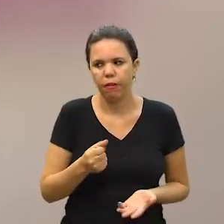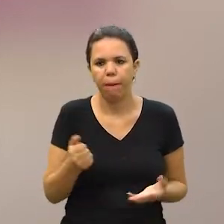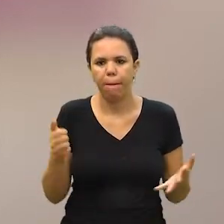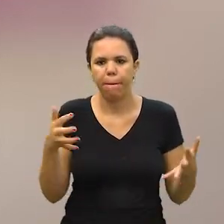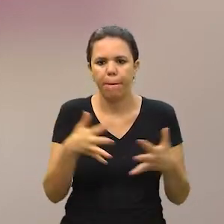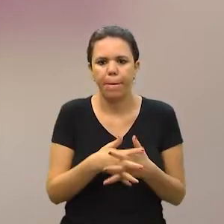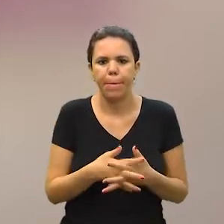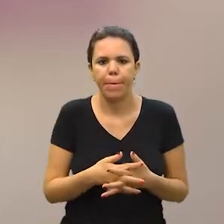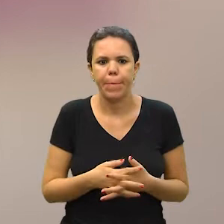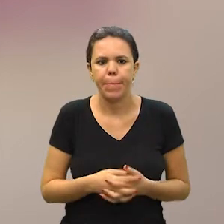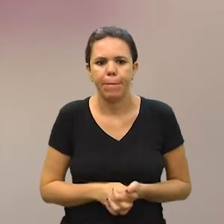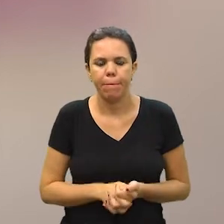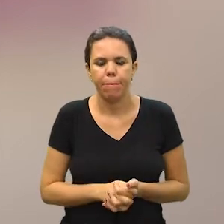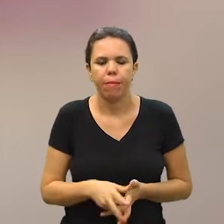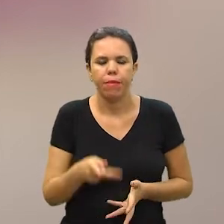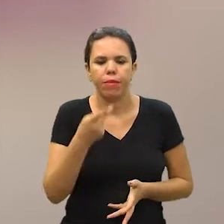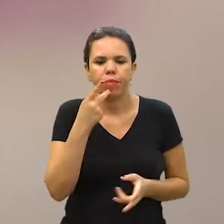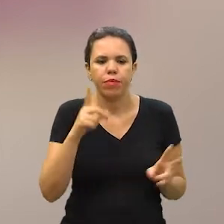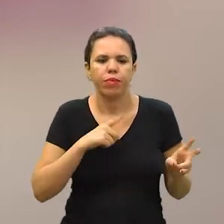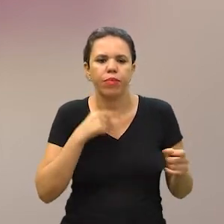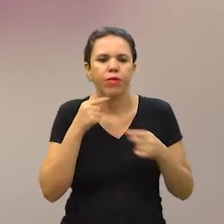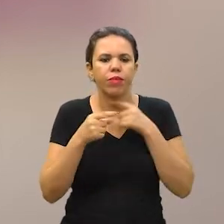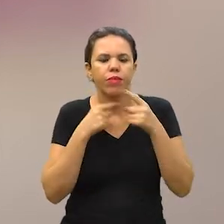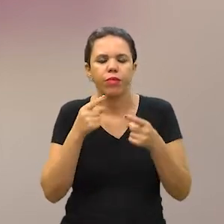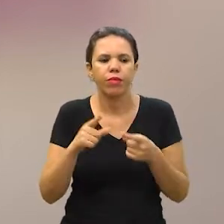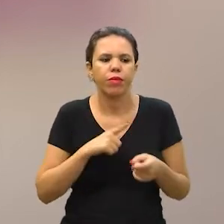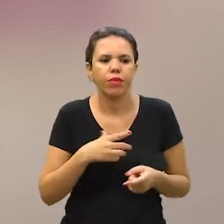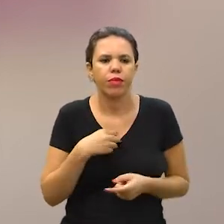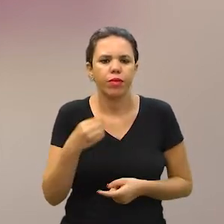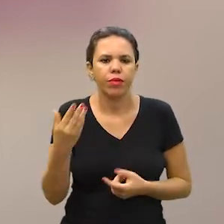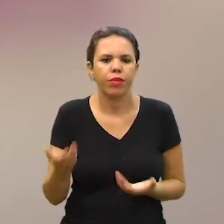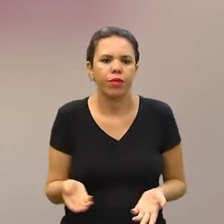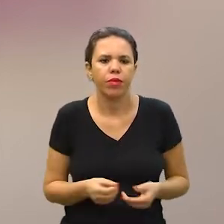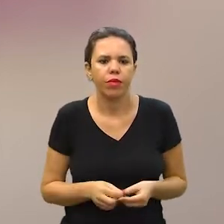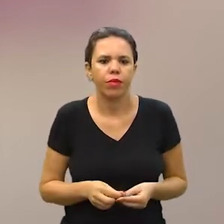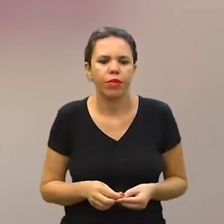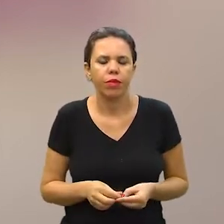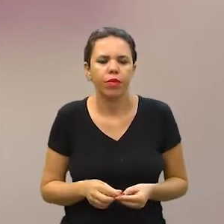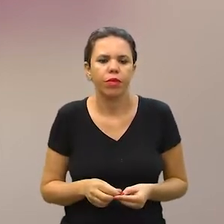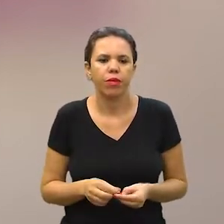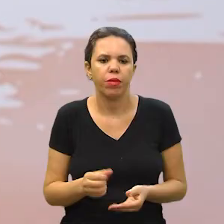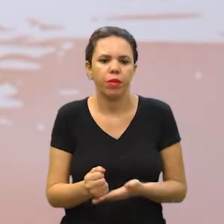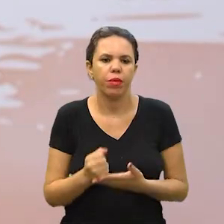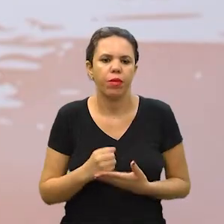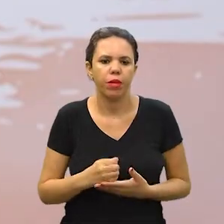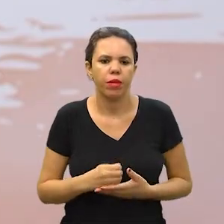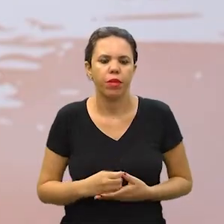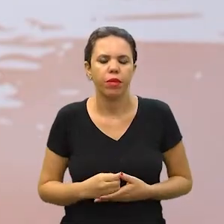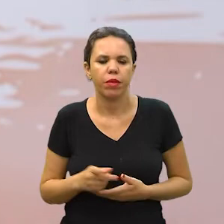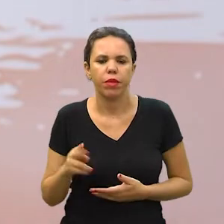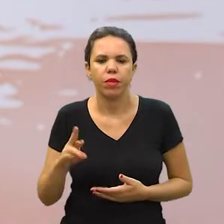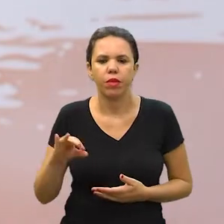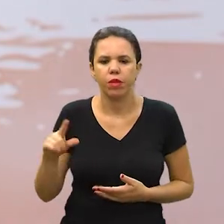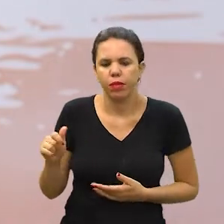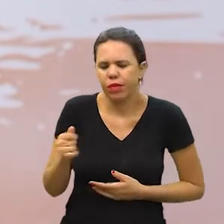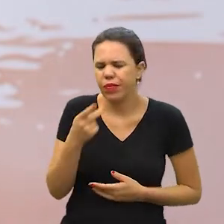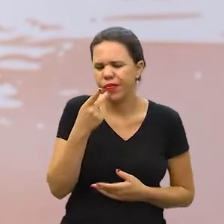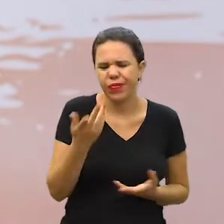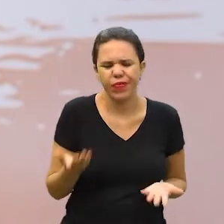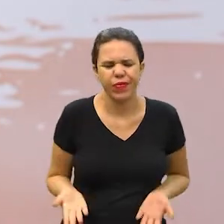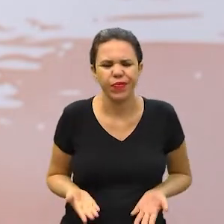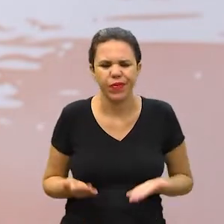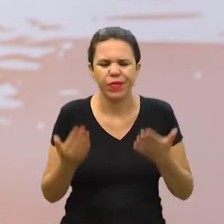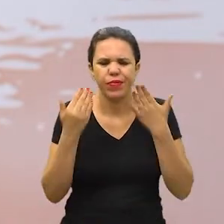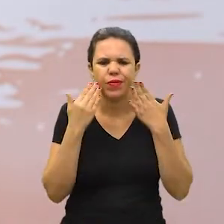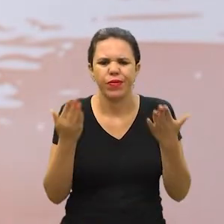muito confundido. E aí a gente diz, se você tem dúvida se seu filho tem isso, busque ajuda. E Priscila, me fala uma coisa,